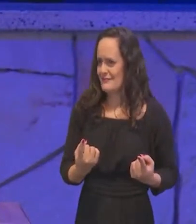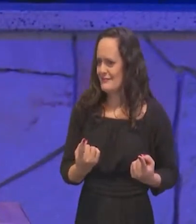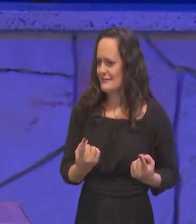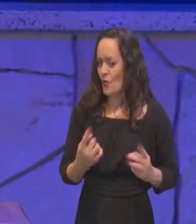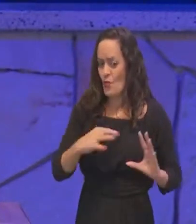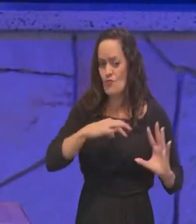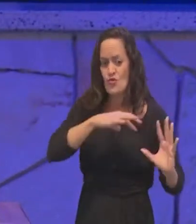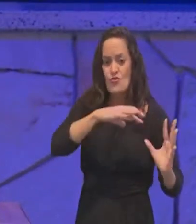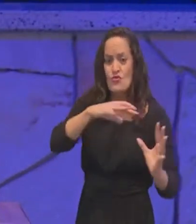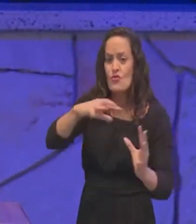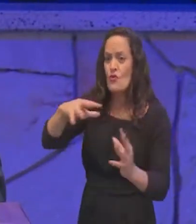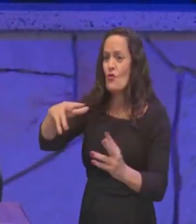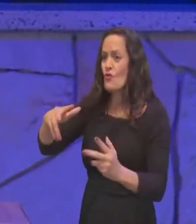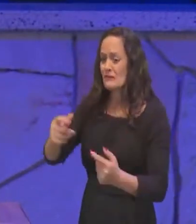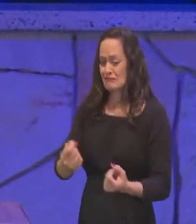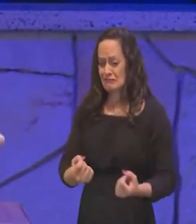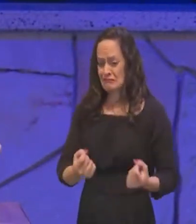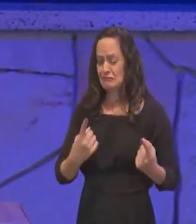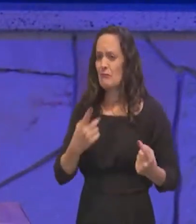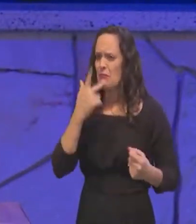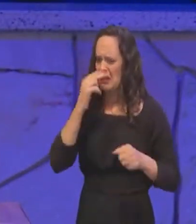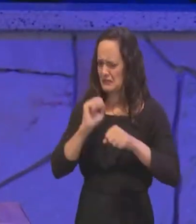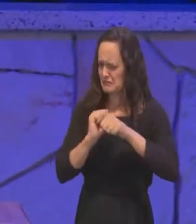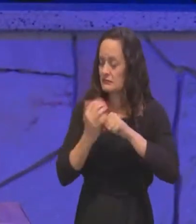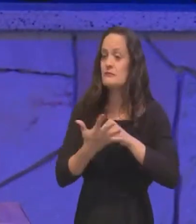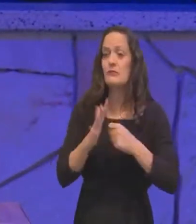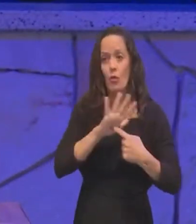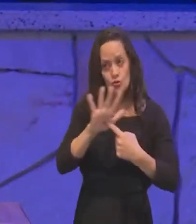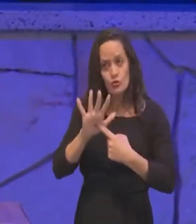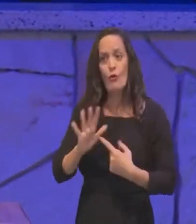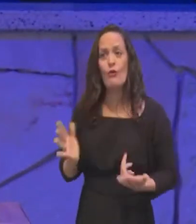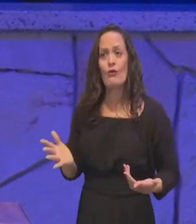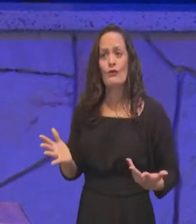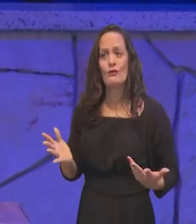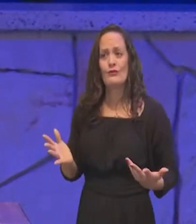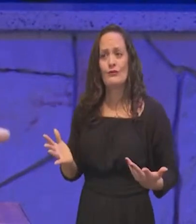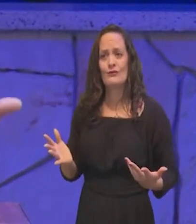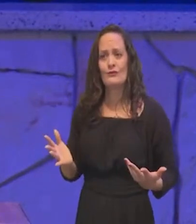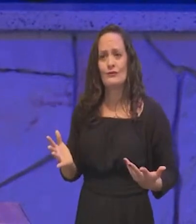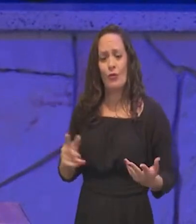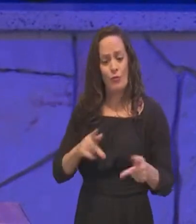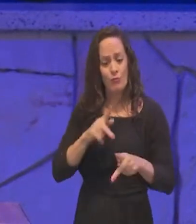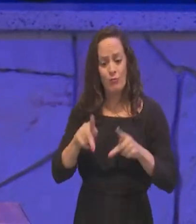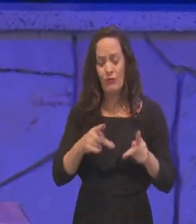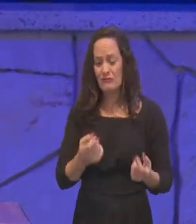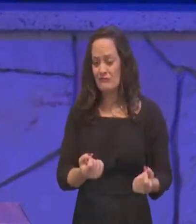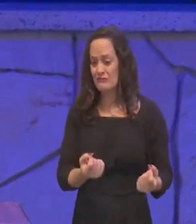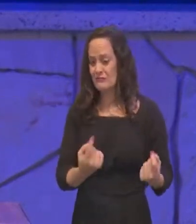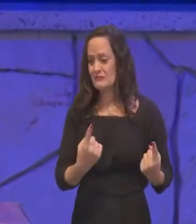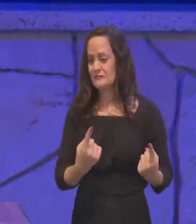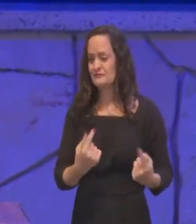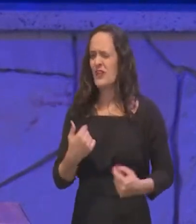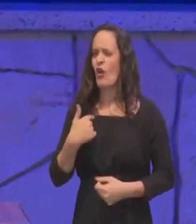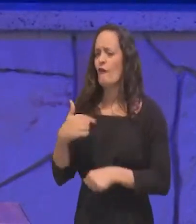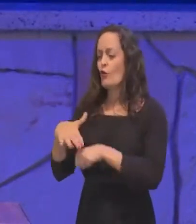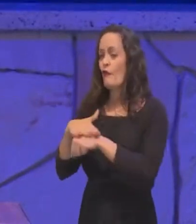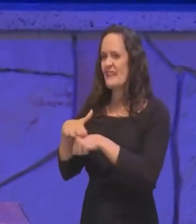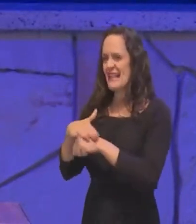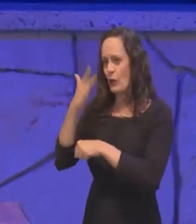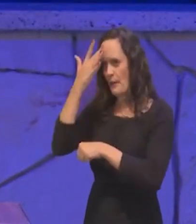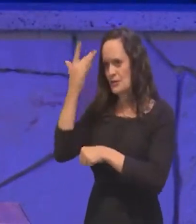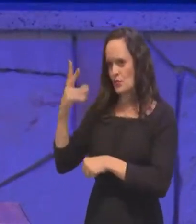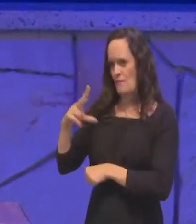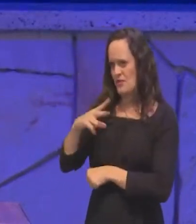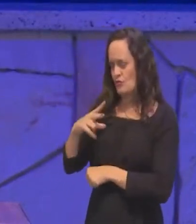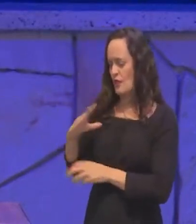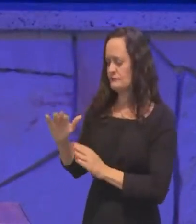mundo inteiro, a pandemia ressaltou isso. E eu fui conversar com uma pessoa da área e falei assim, olha pastor, e vou